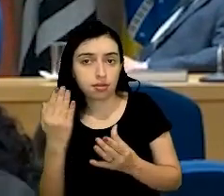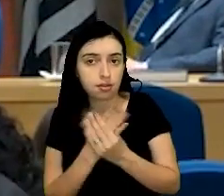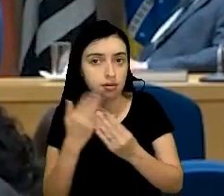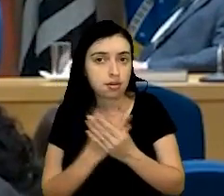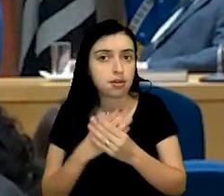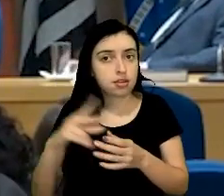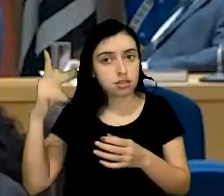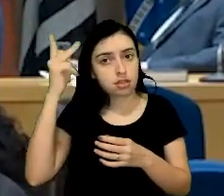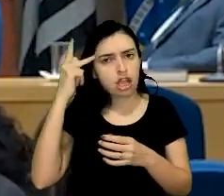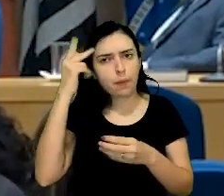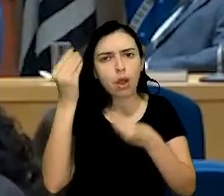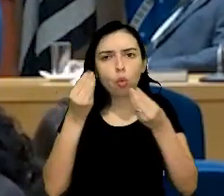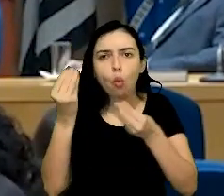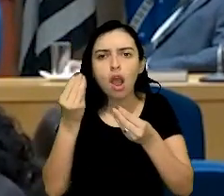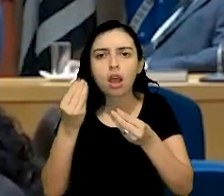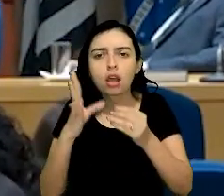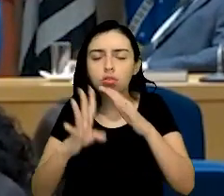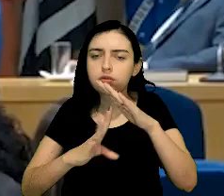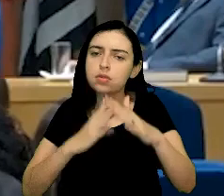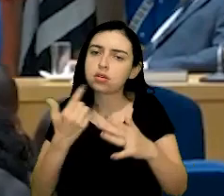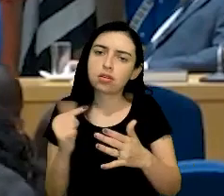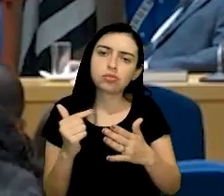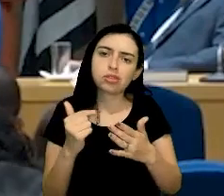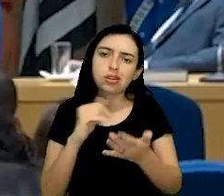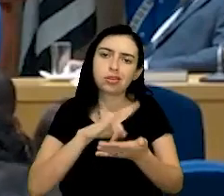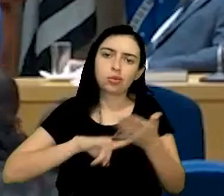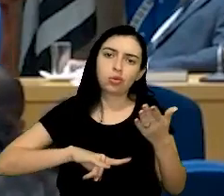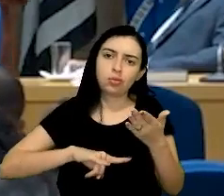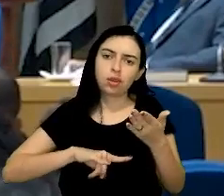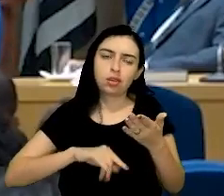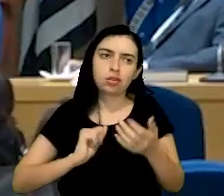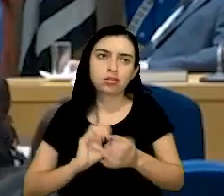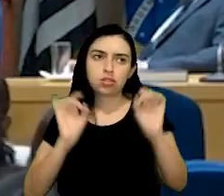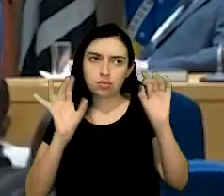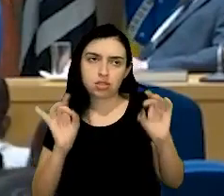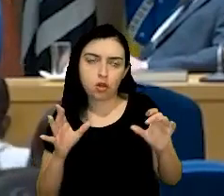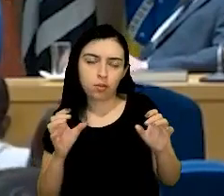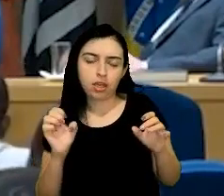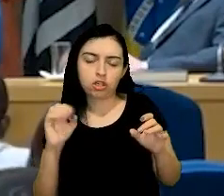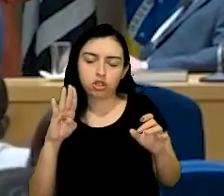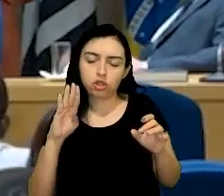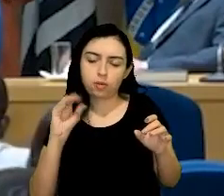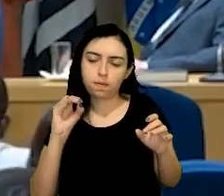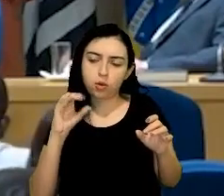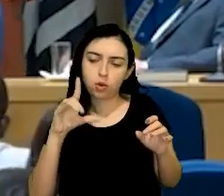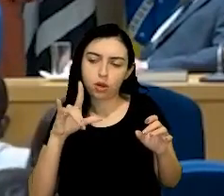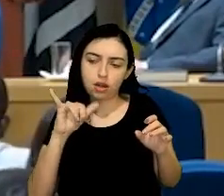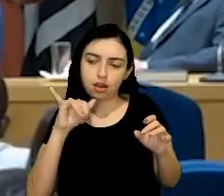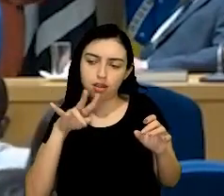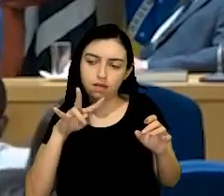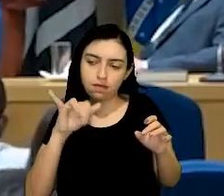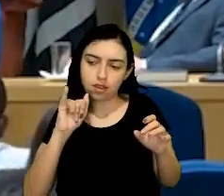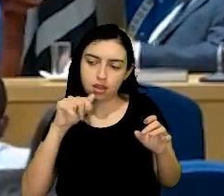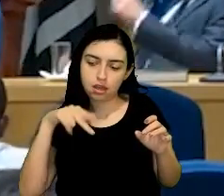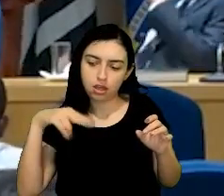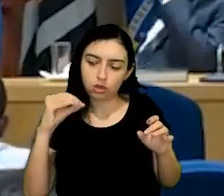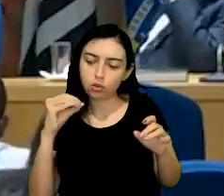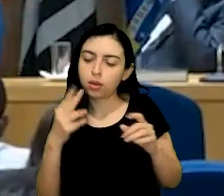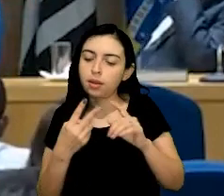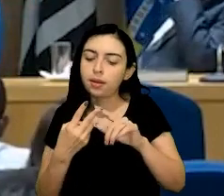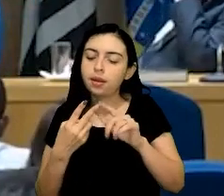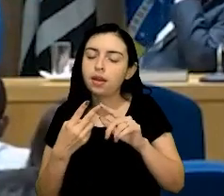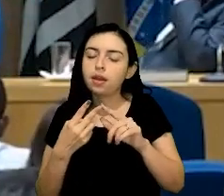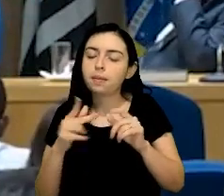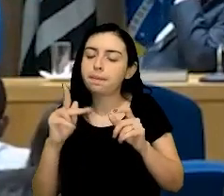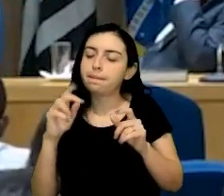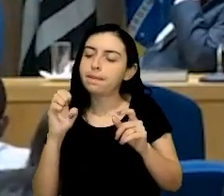não estavam documentados, particularmente os bolivianos e os peruanos, e aqui eu faço um adendo que o filho do Dr. Márcio participou da